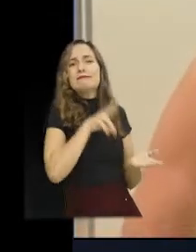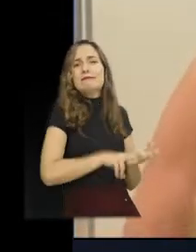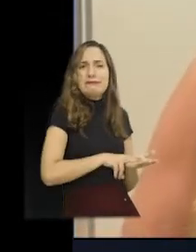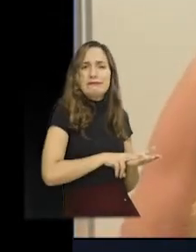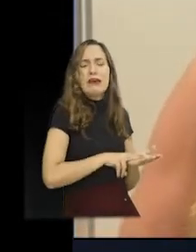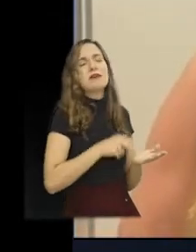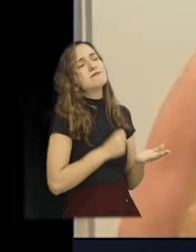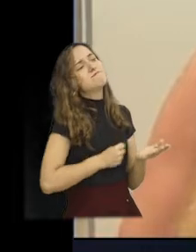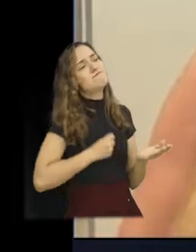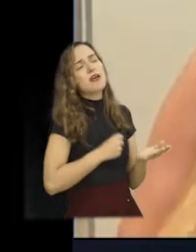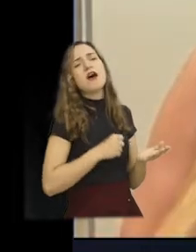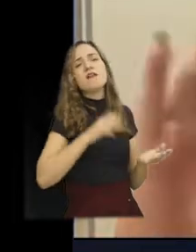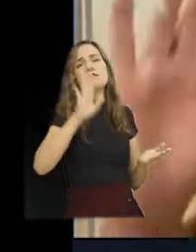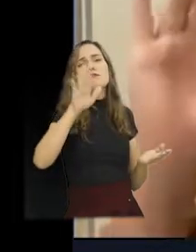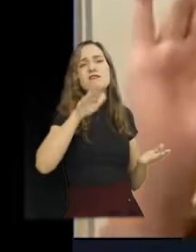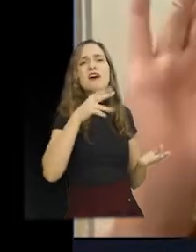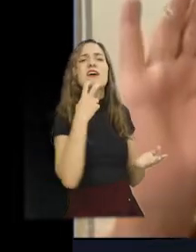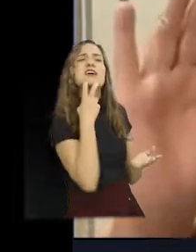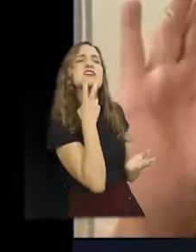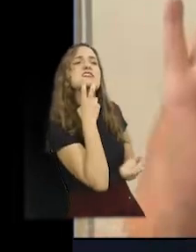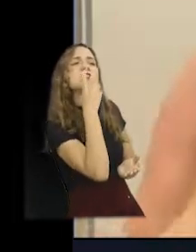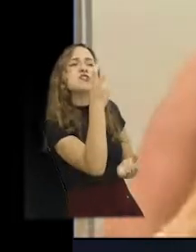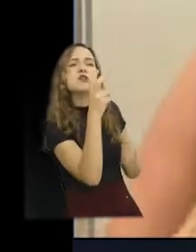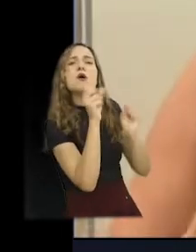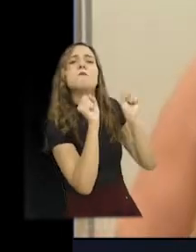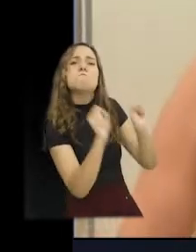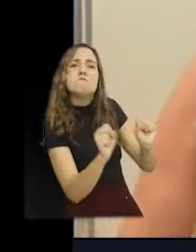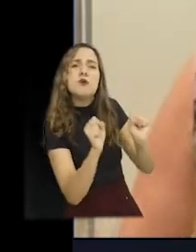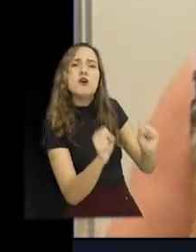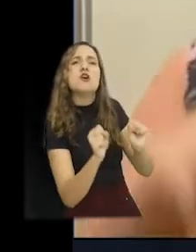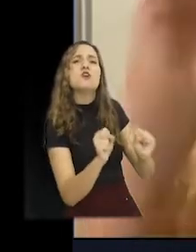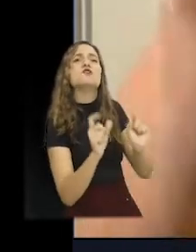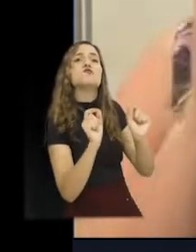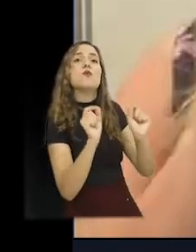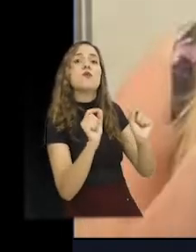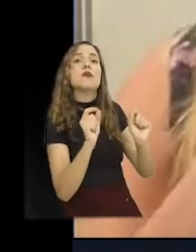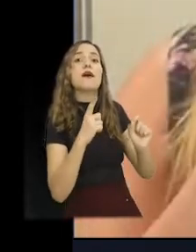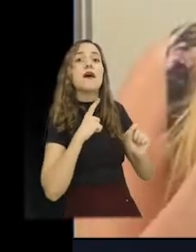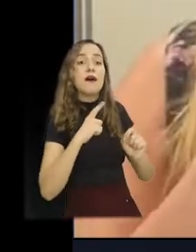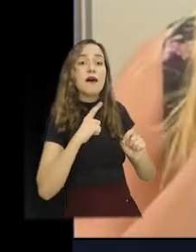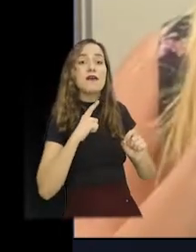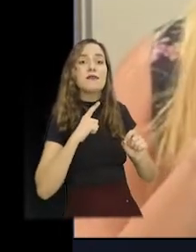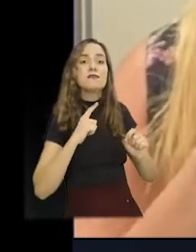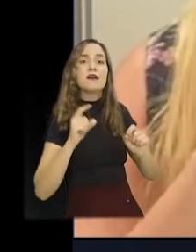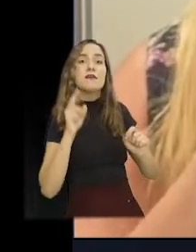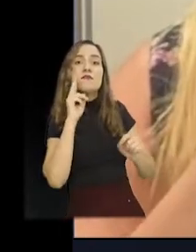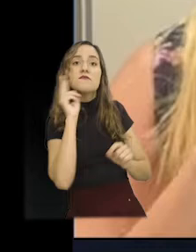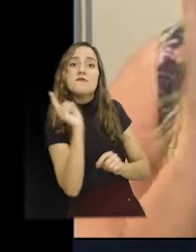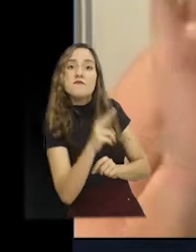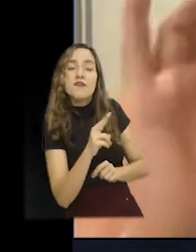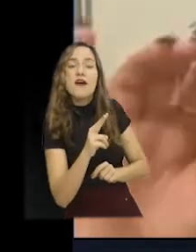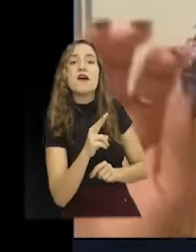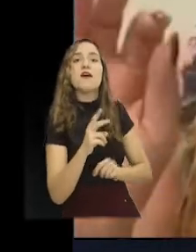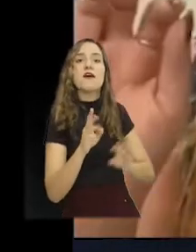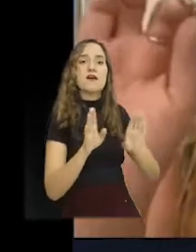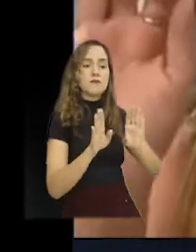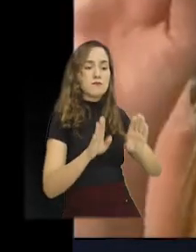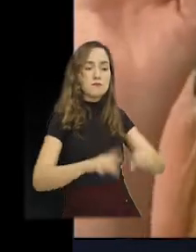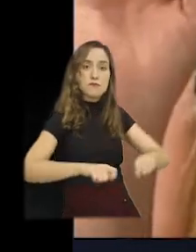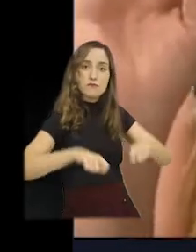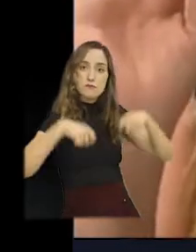muito bem, gritou lá do quarto: Levante, Aldabra, que o